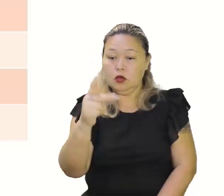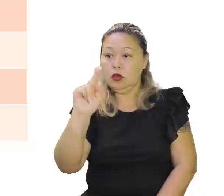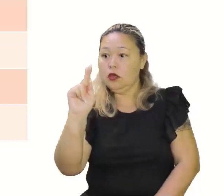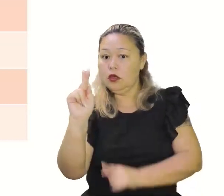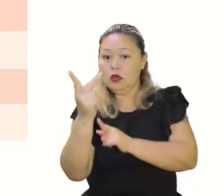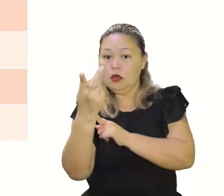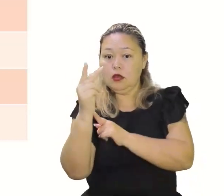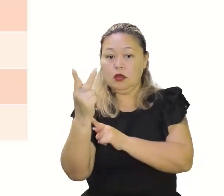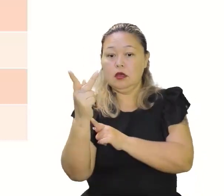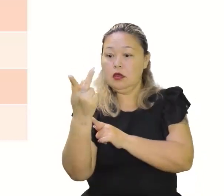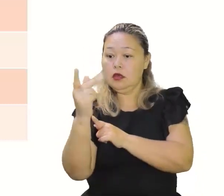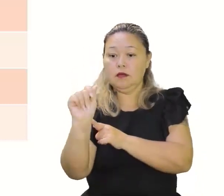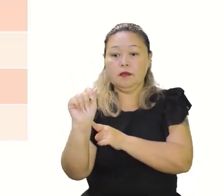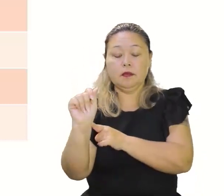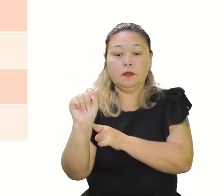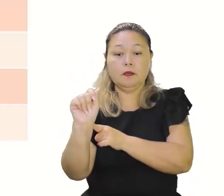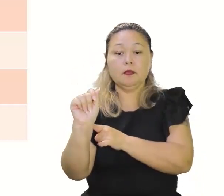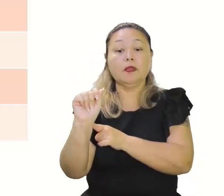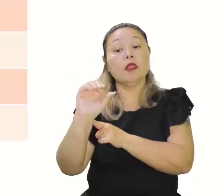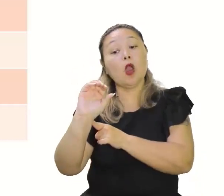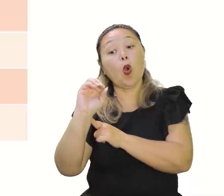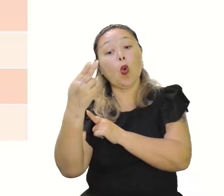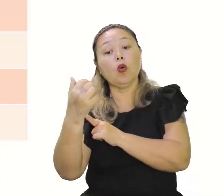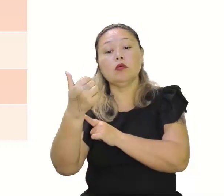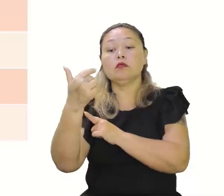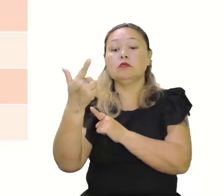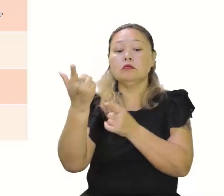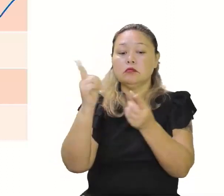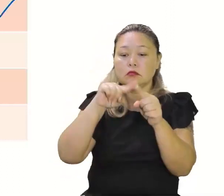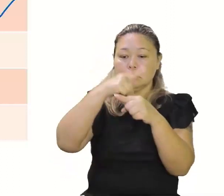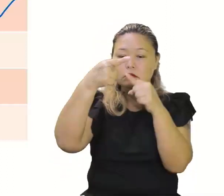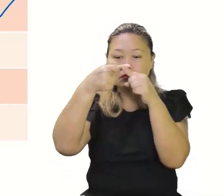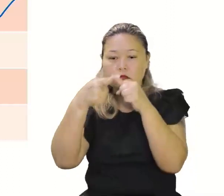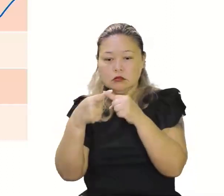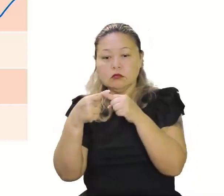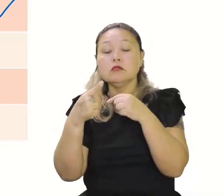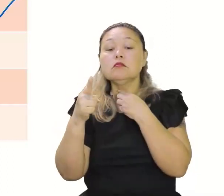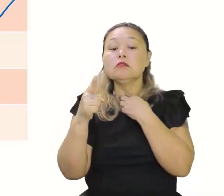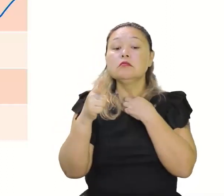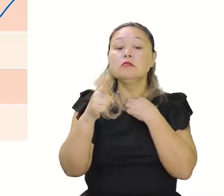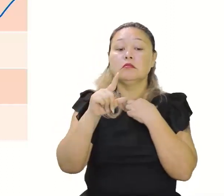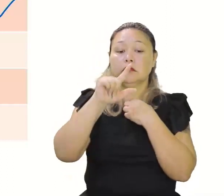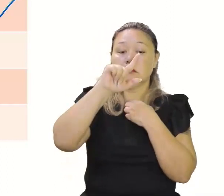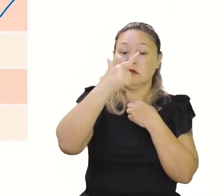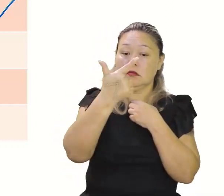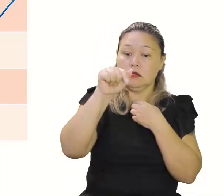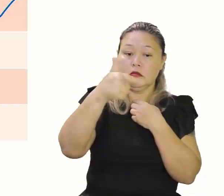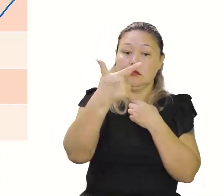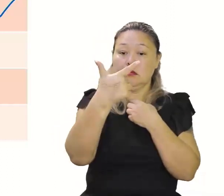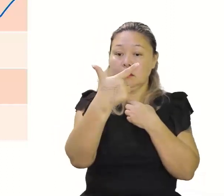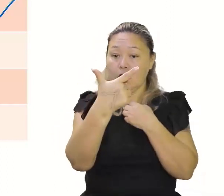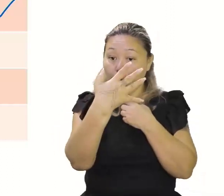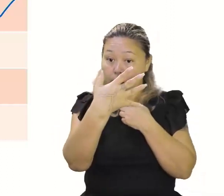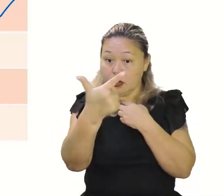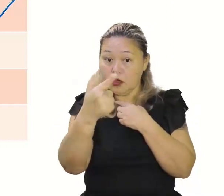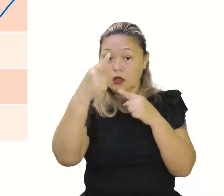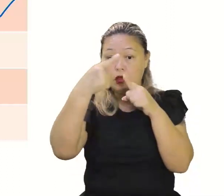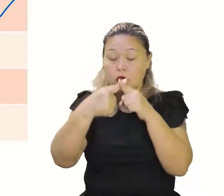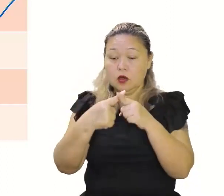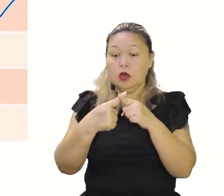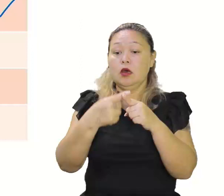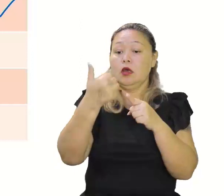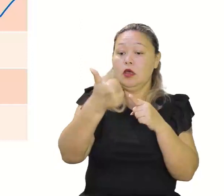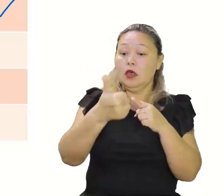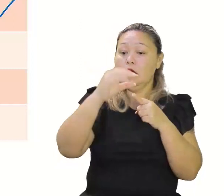2,42 hectares. Ou seja, aí você pega, olha que legal, você pega 2,42 e multiplica por